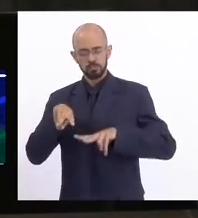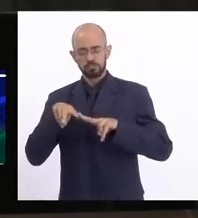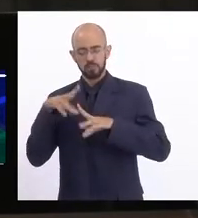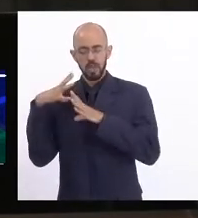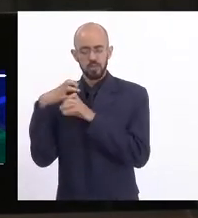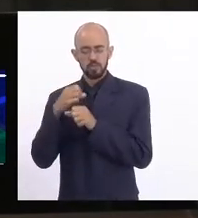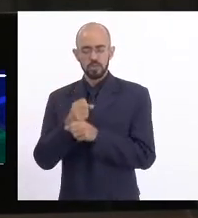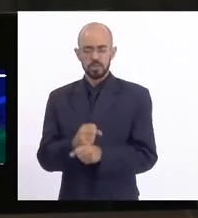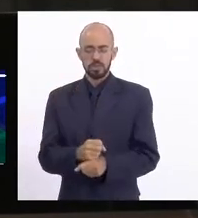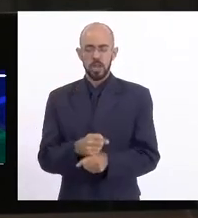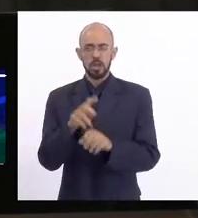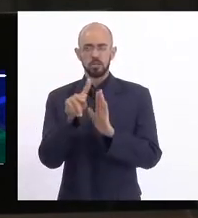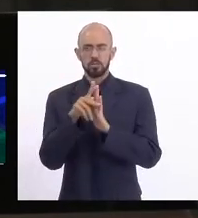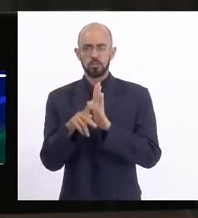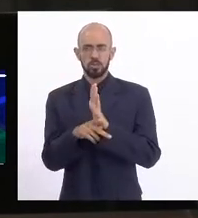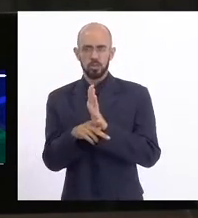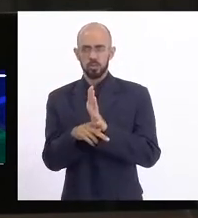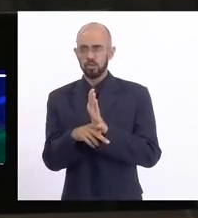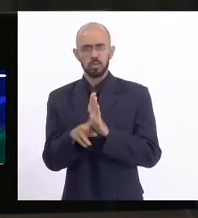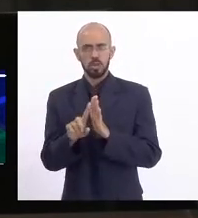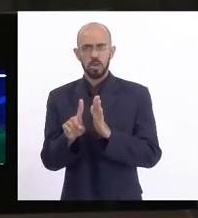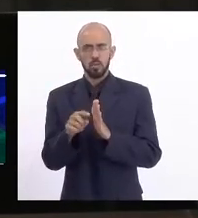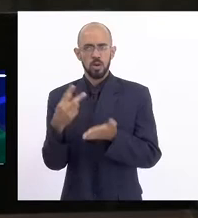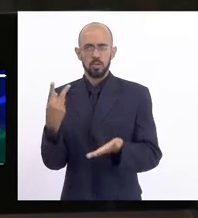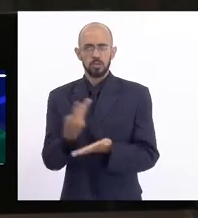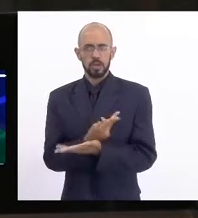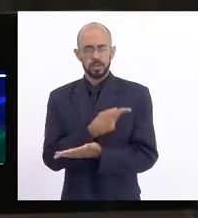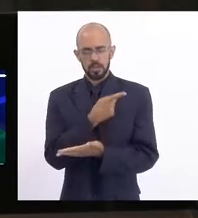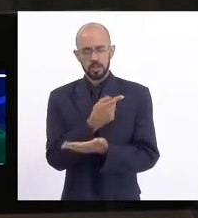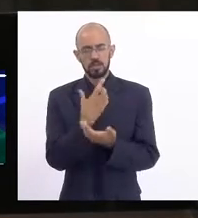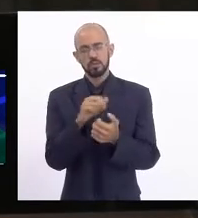acontece mais. Fizeram sua meia-culpa.